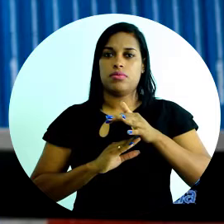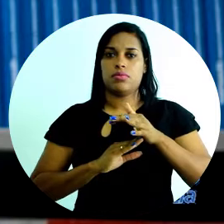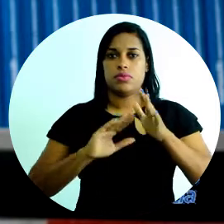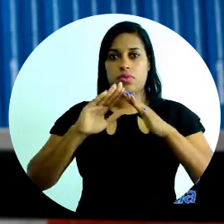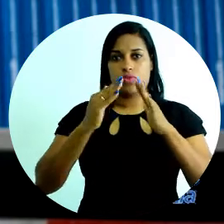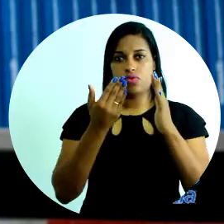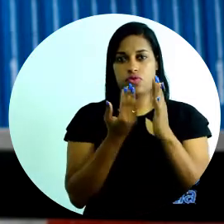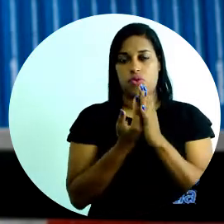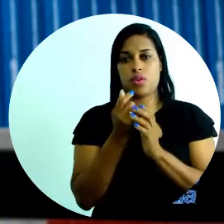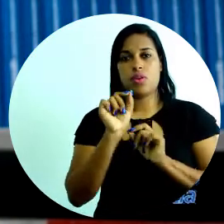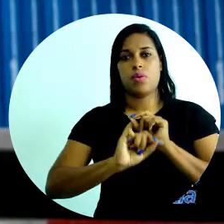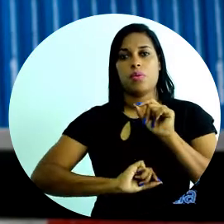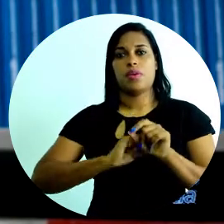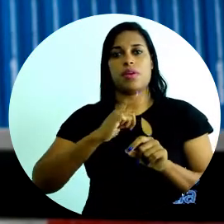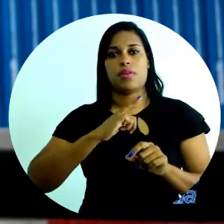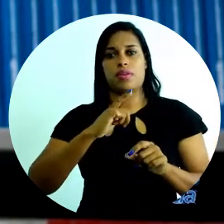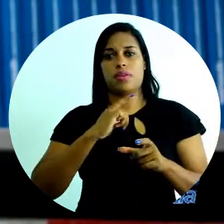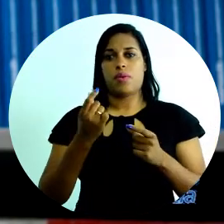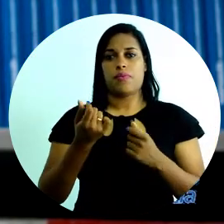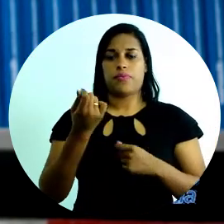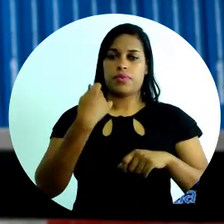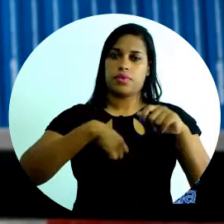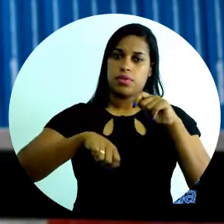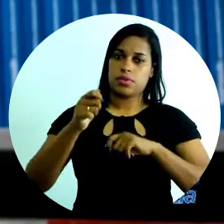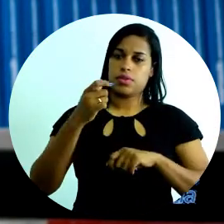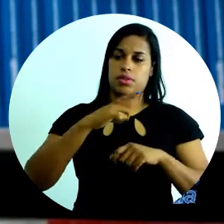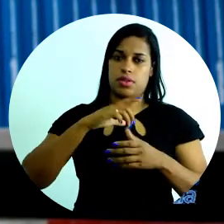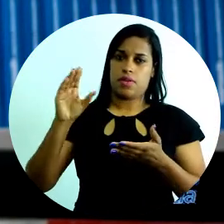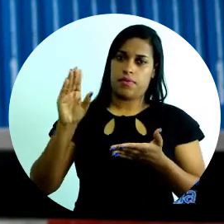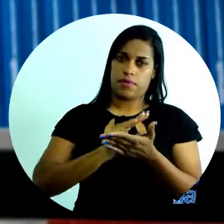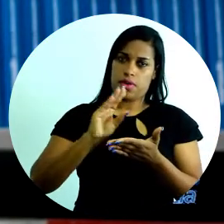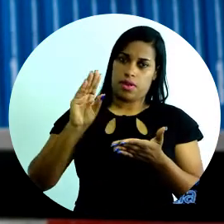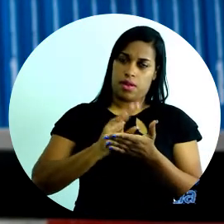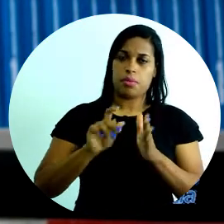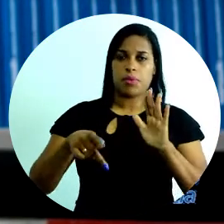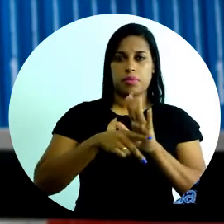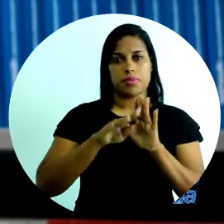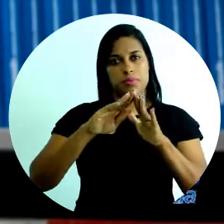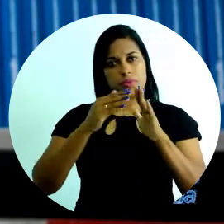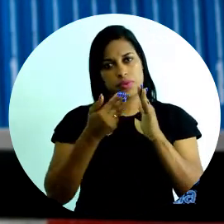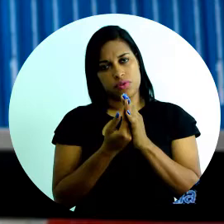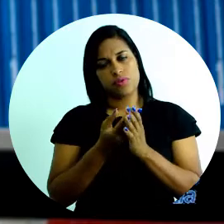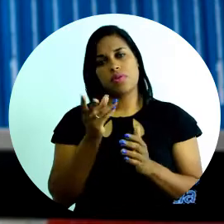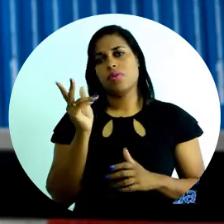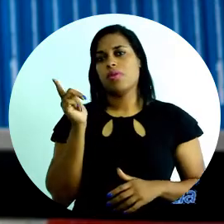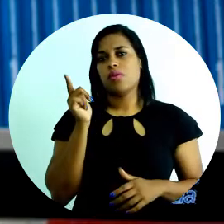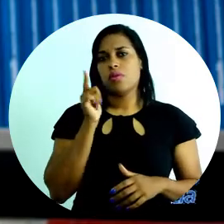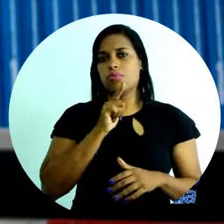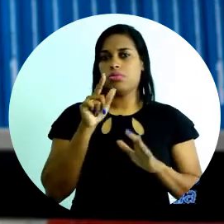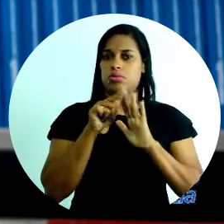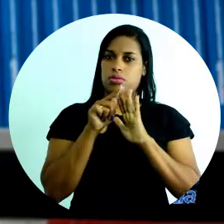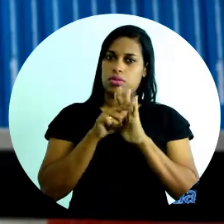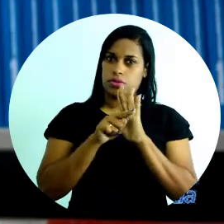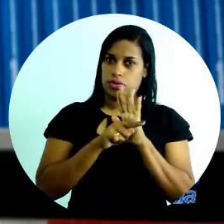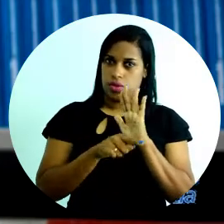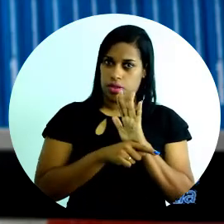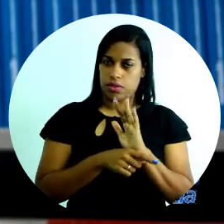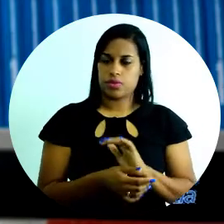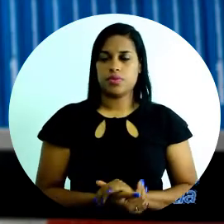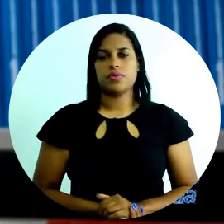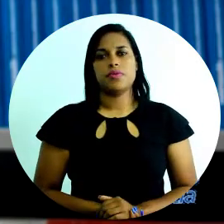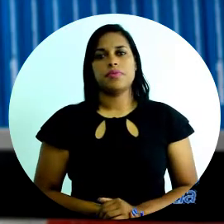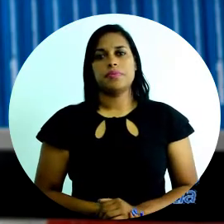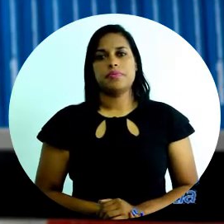de uma escola democrática é que haja o financiamento, né, que haja recurso para que a escola possa tocar os seus